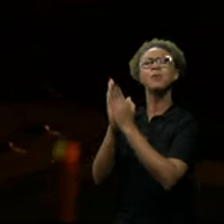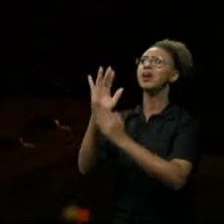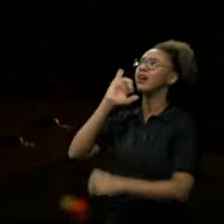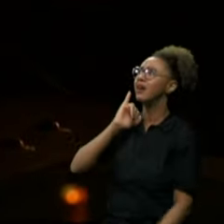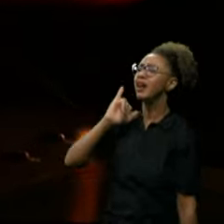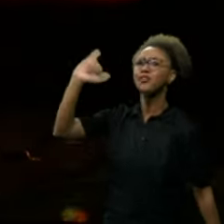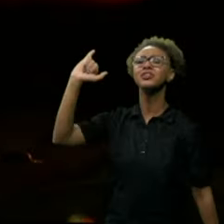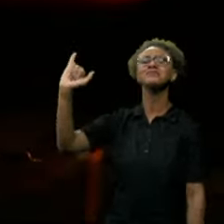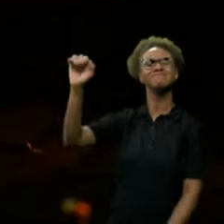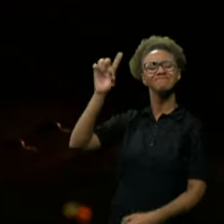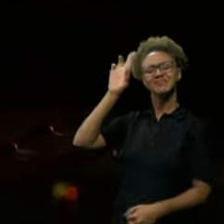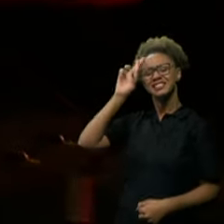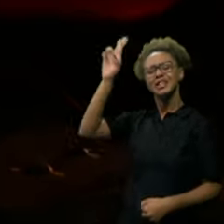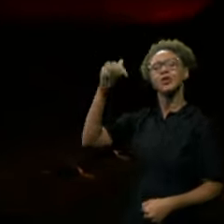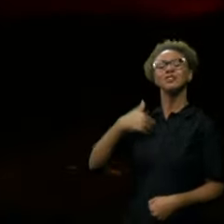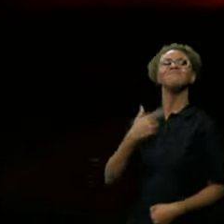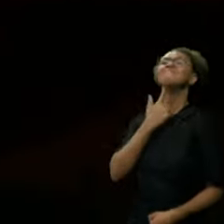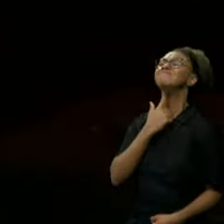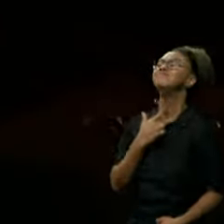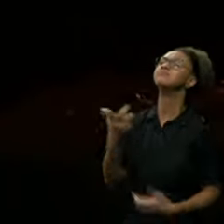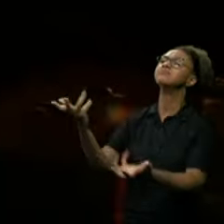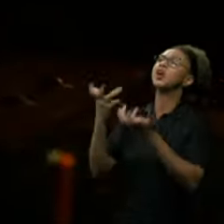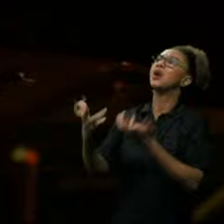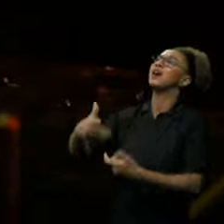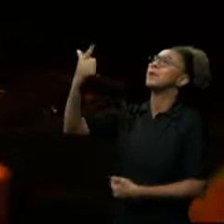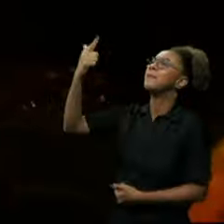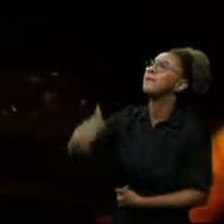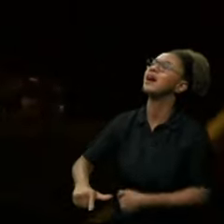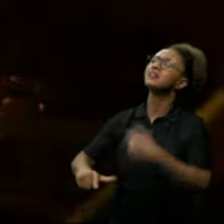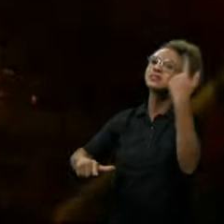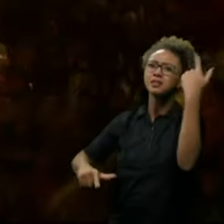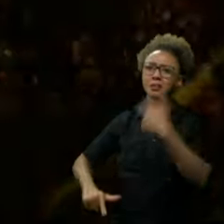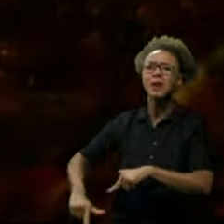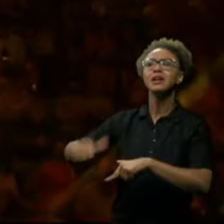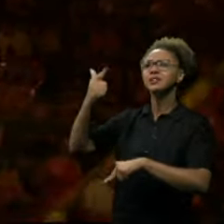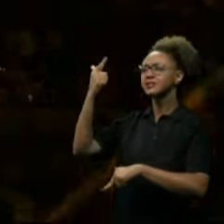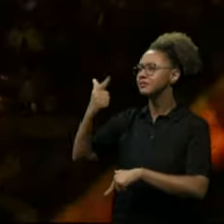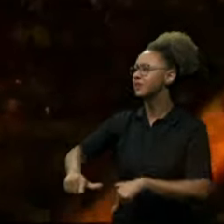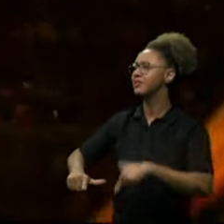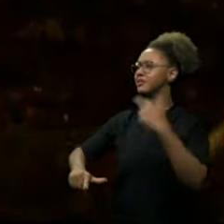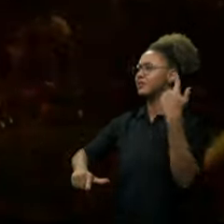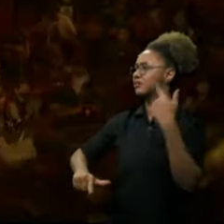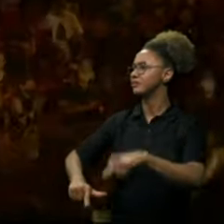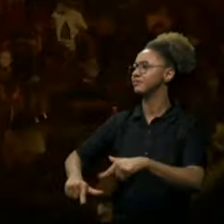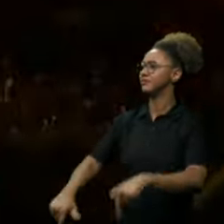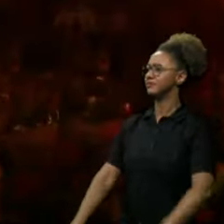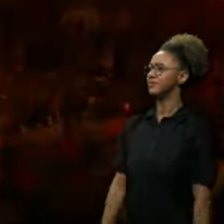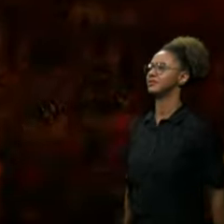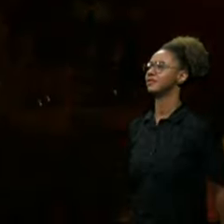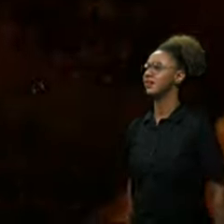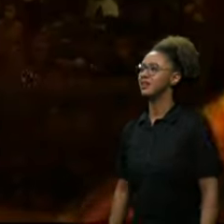quero Senhor eu quero mais gente no Mas tente maçante